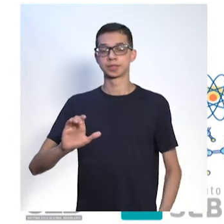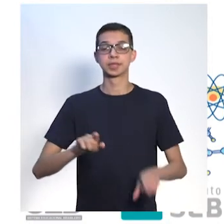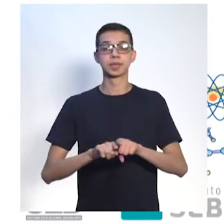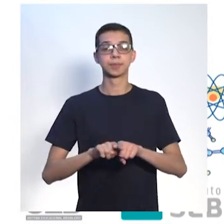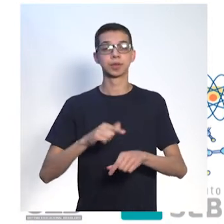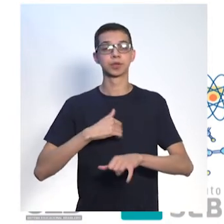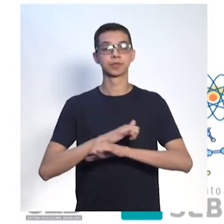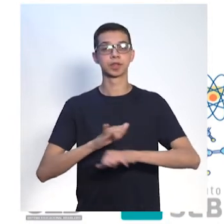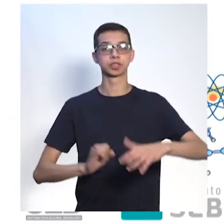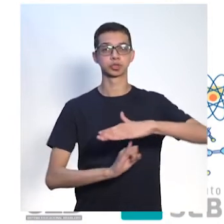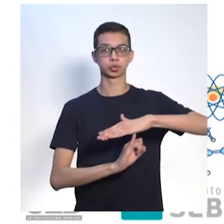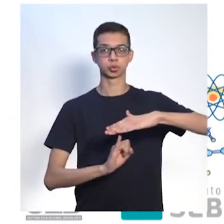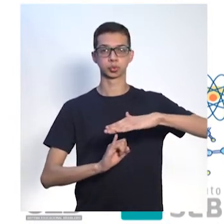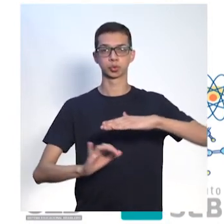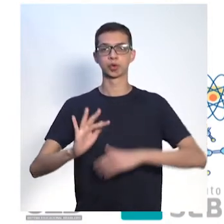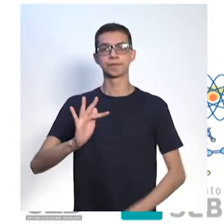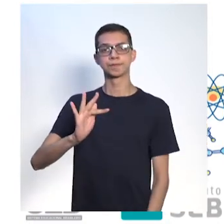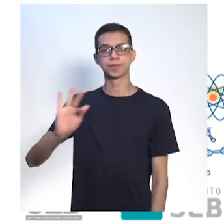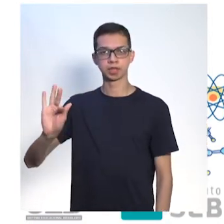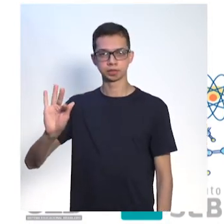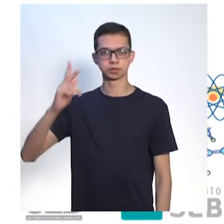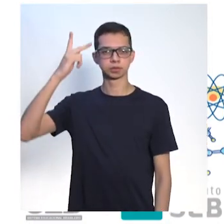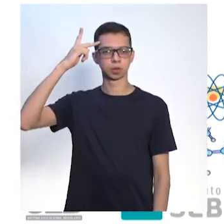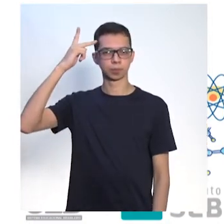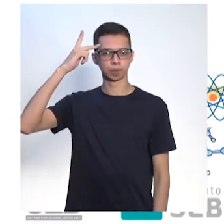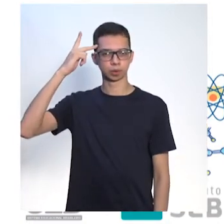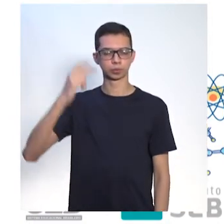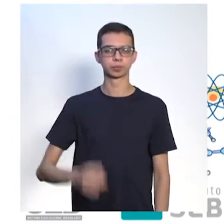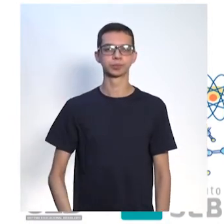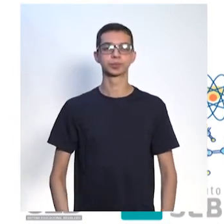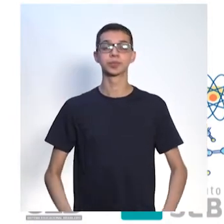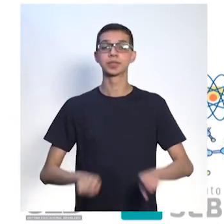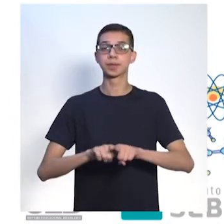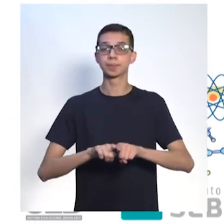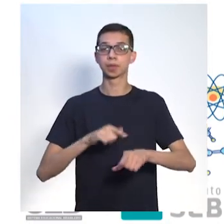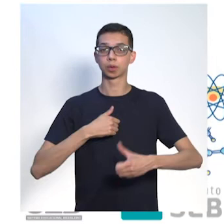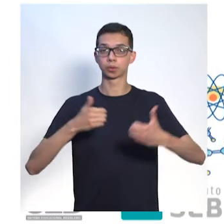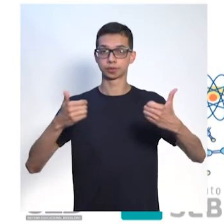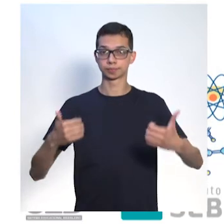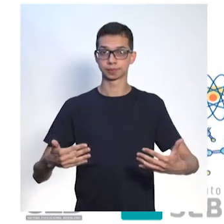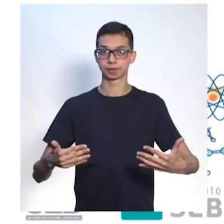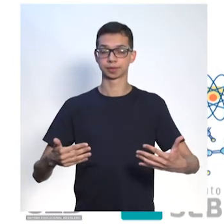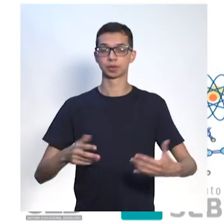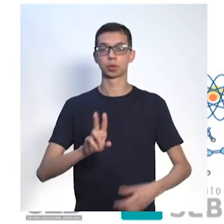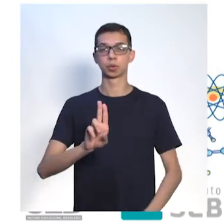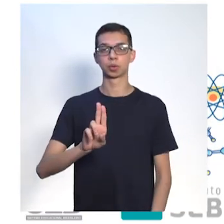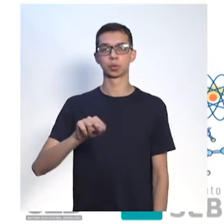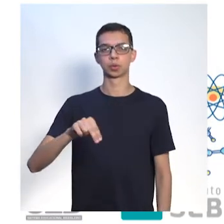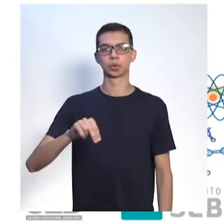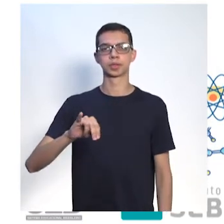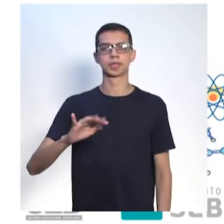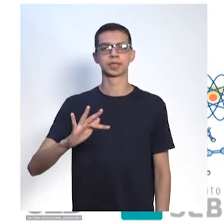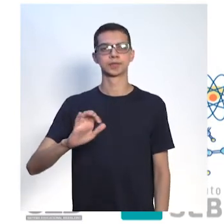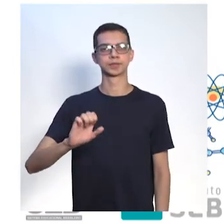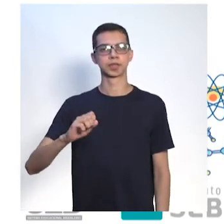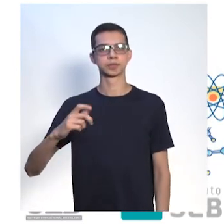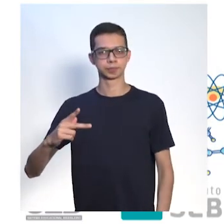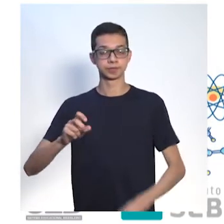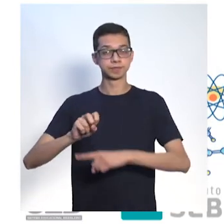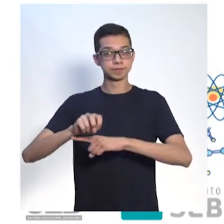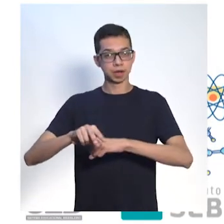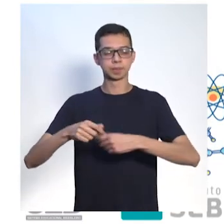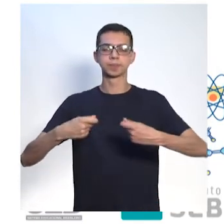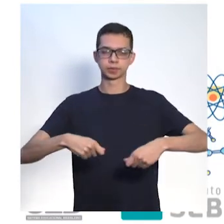Paulo, tá? Que é via SISU. Falei da Unifesp, que quase todas as vagas são via SISU.